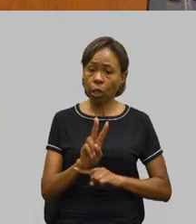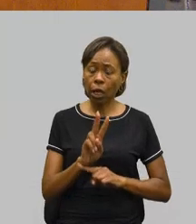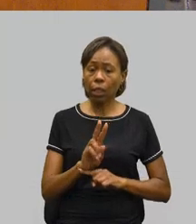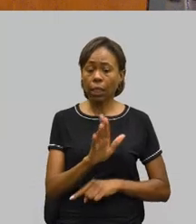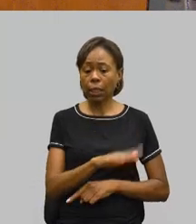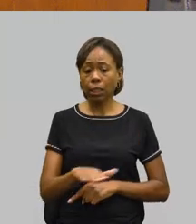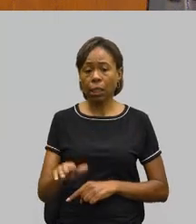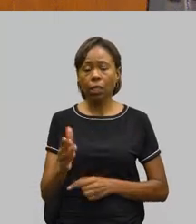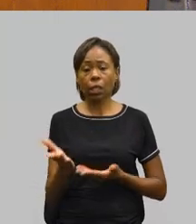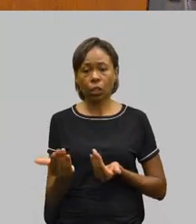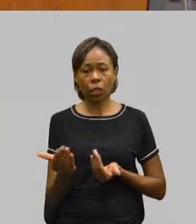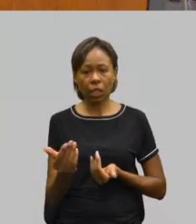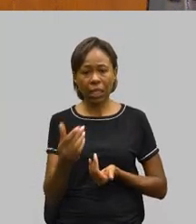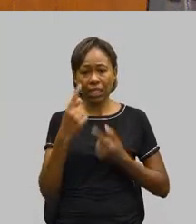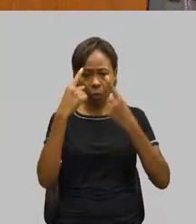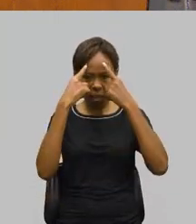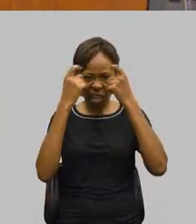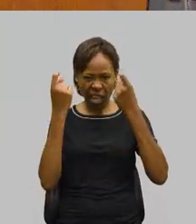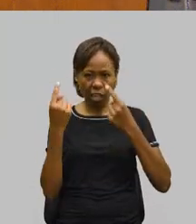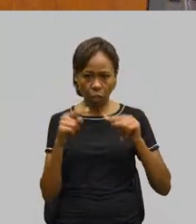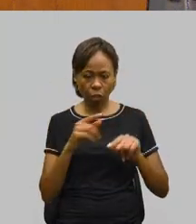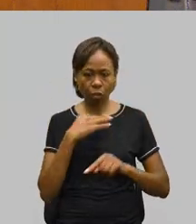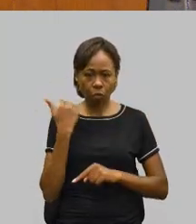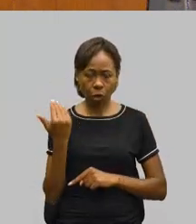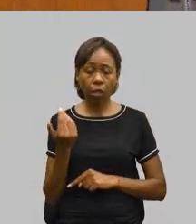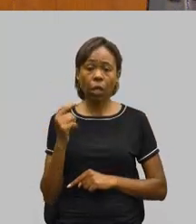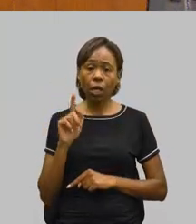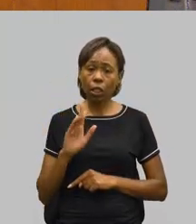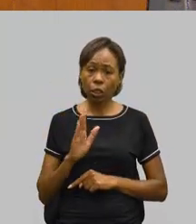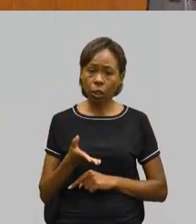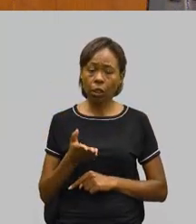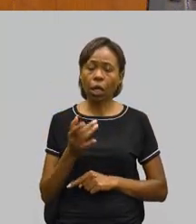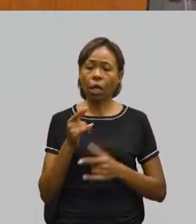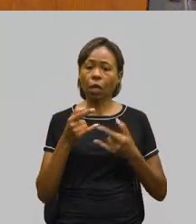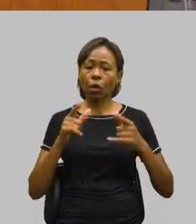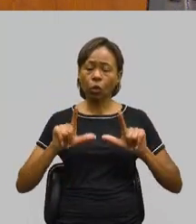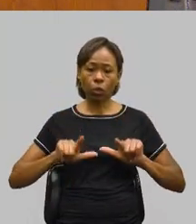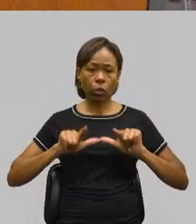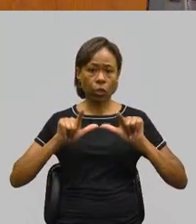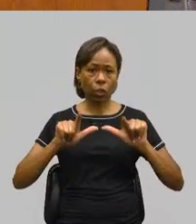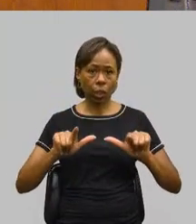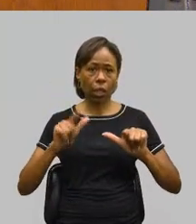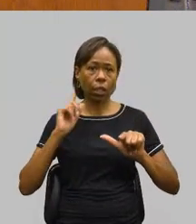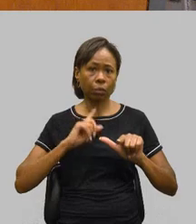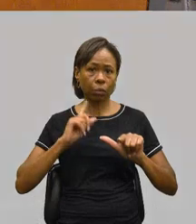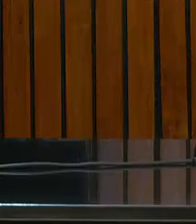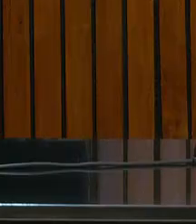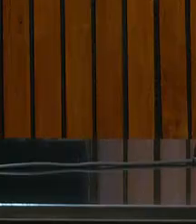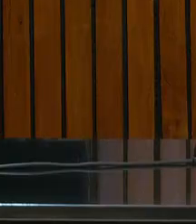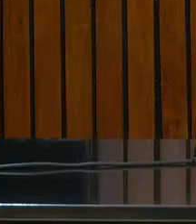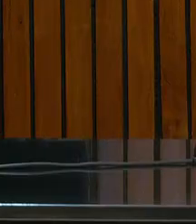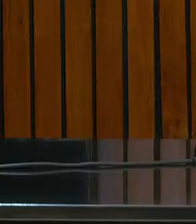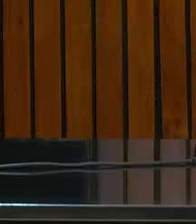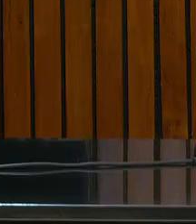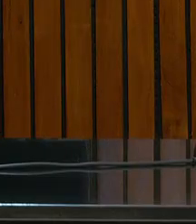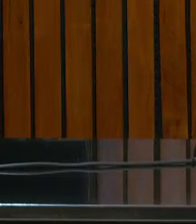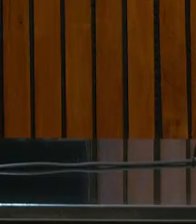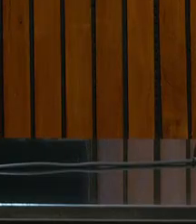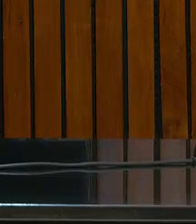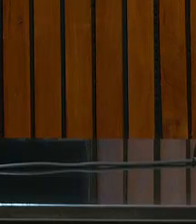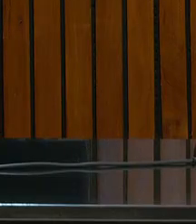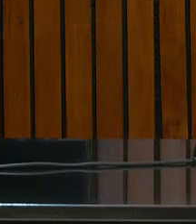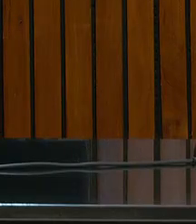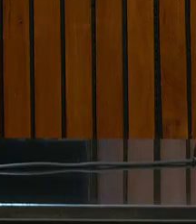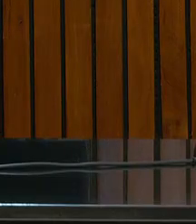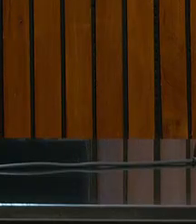contas nesta tarde é a Secretária de Estado de Desenvolvimento Social, Alê Portela. 2h14, nós